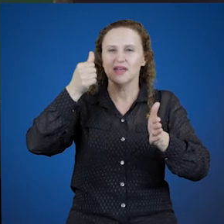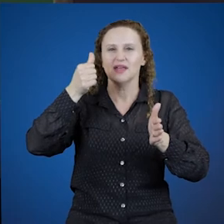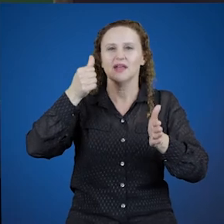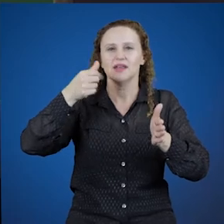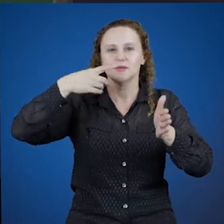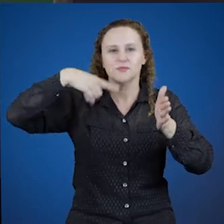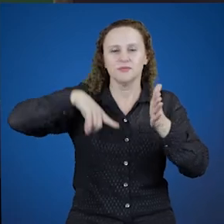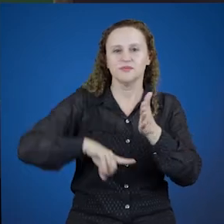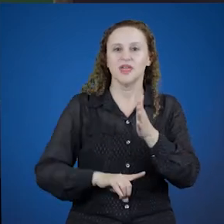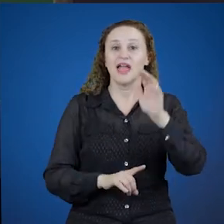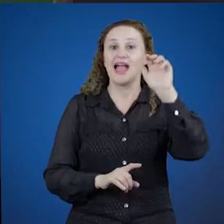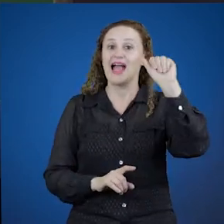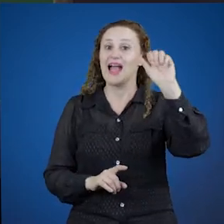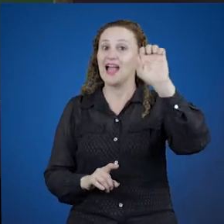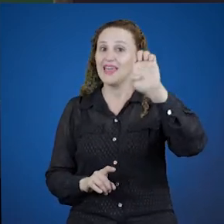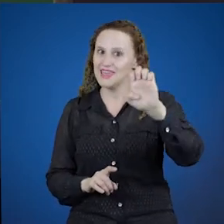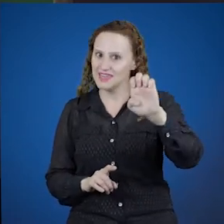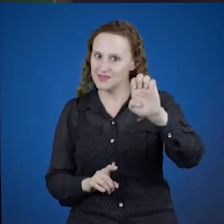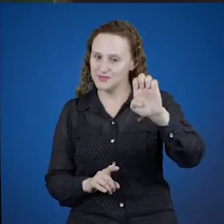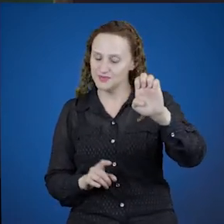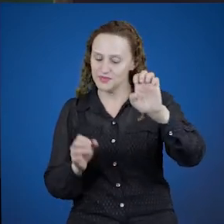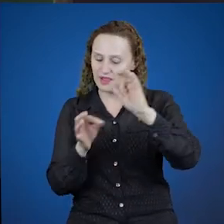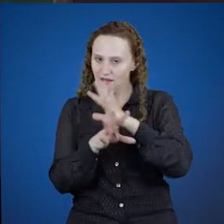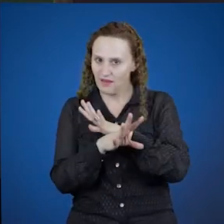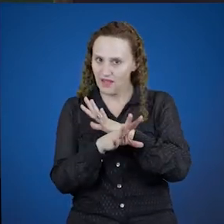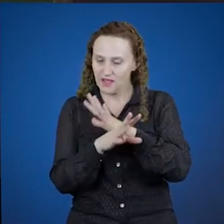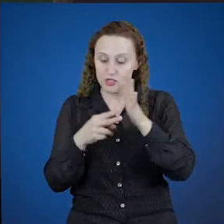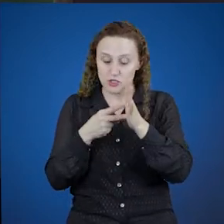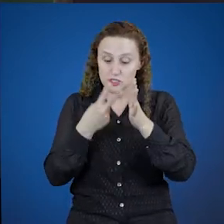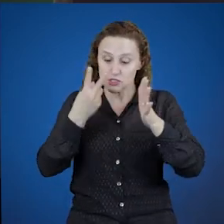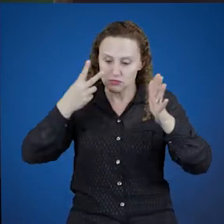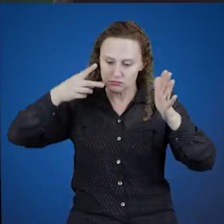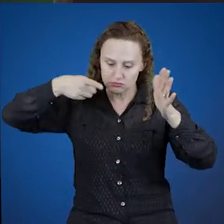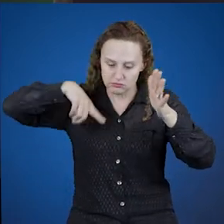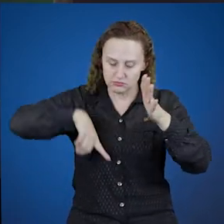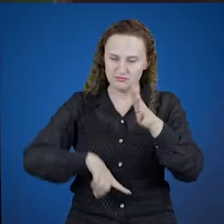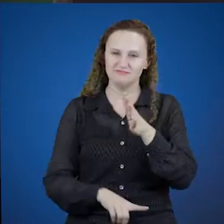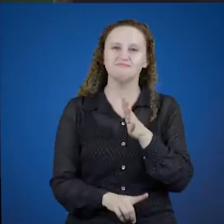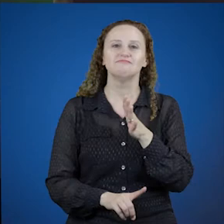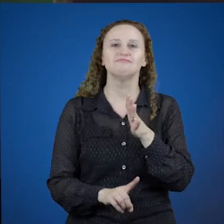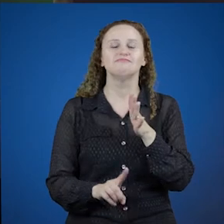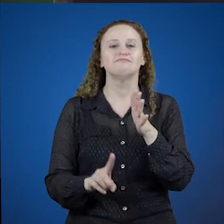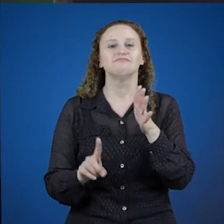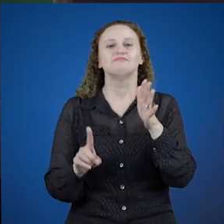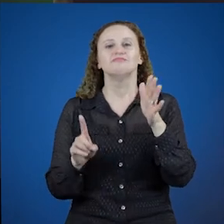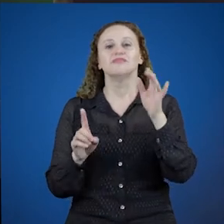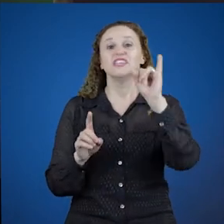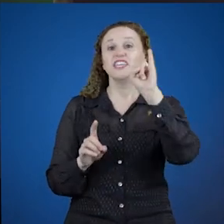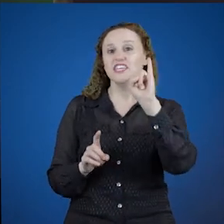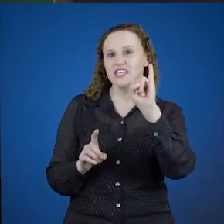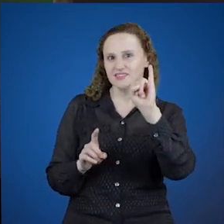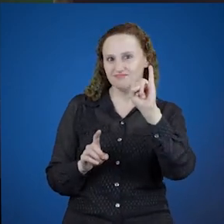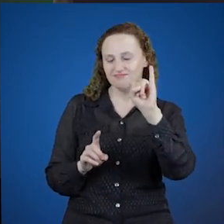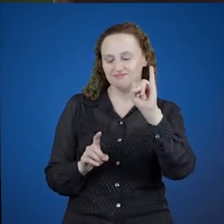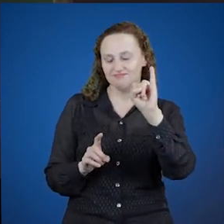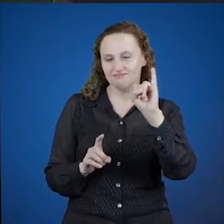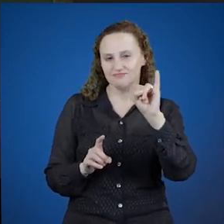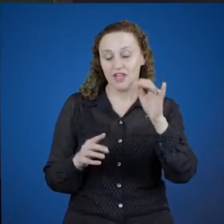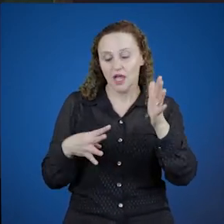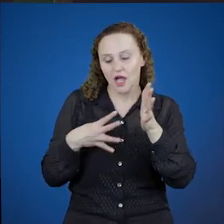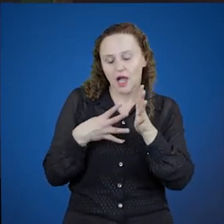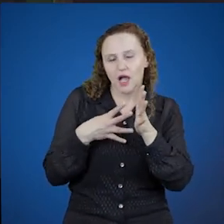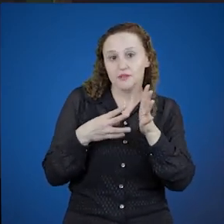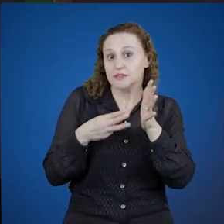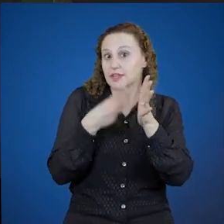genitivo termina em a e segunda declinação genitivo em